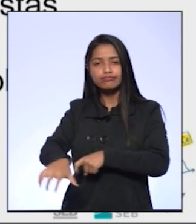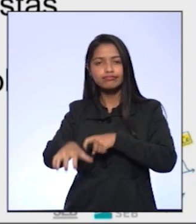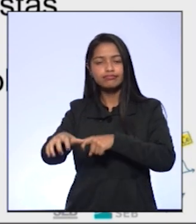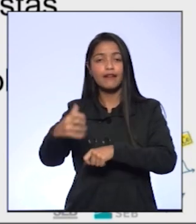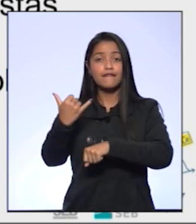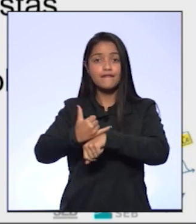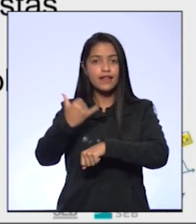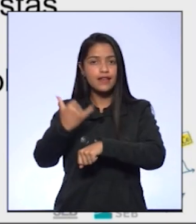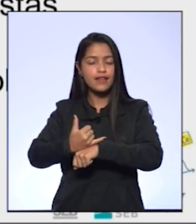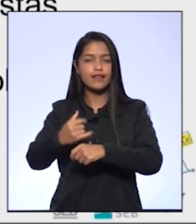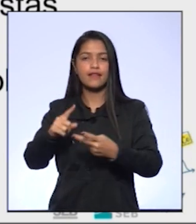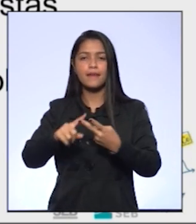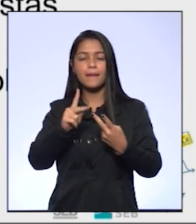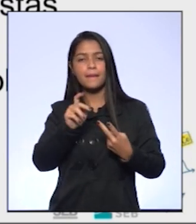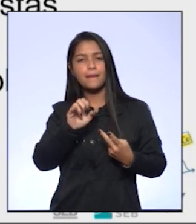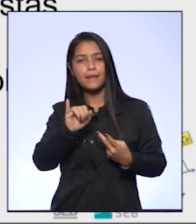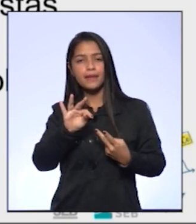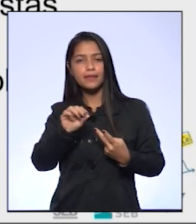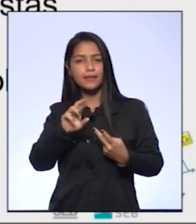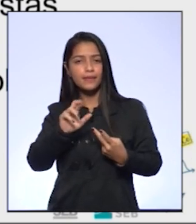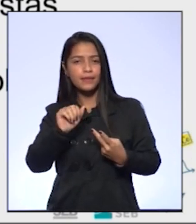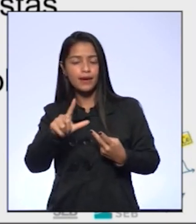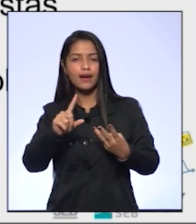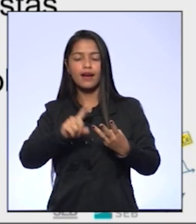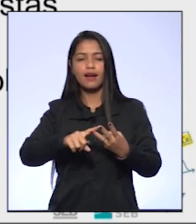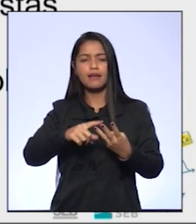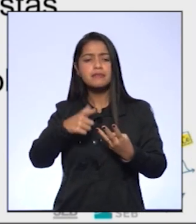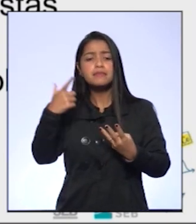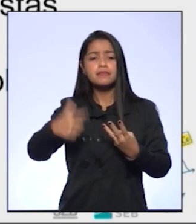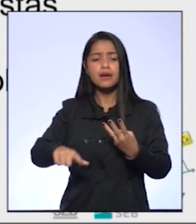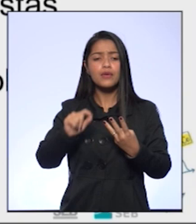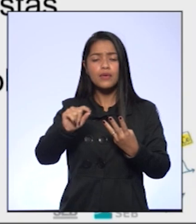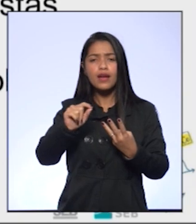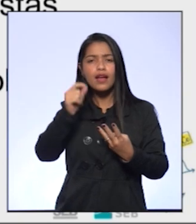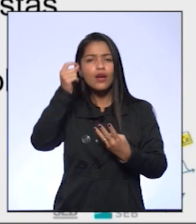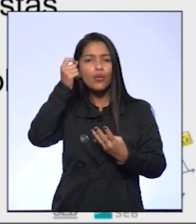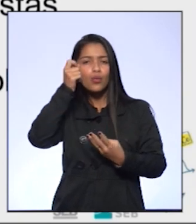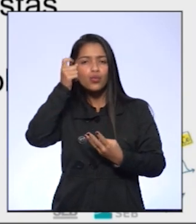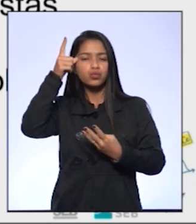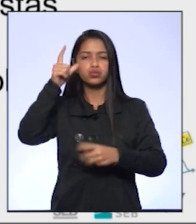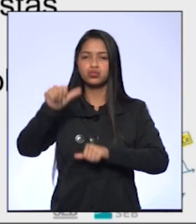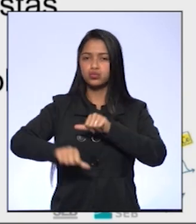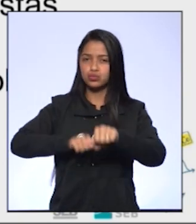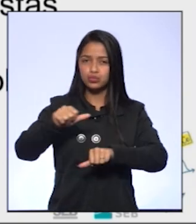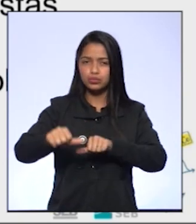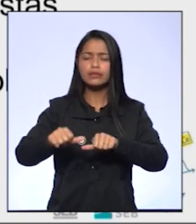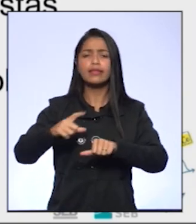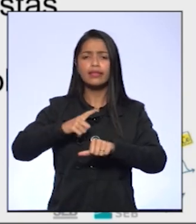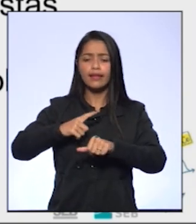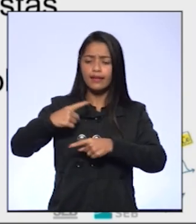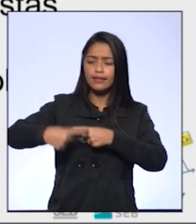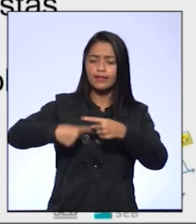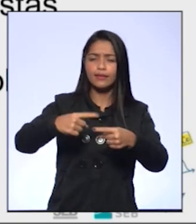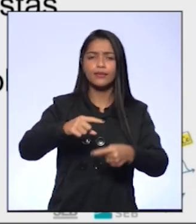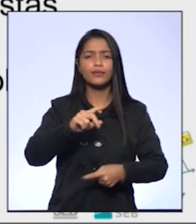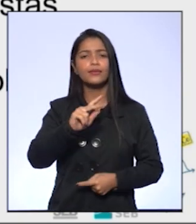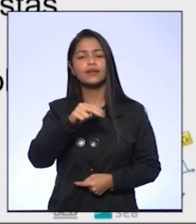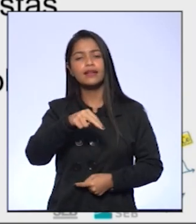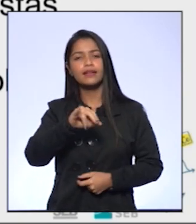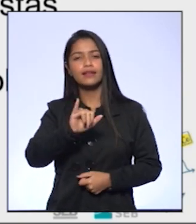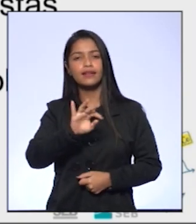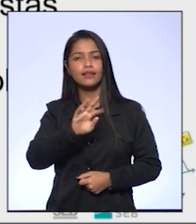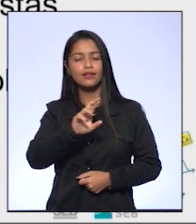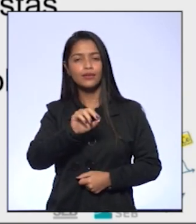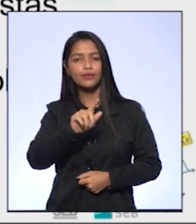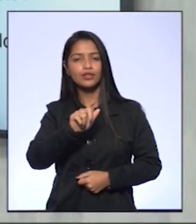peitoral, o moinho hidráulico, a rotação de culturas, manja, de ciclo do nitrogênio, esses bagulho. Então, é um período muito importante. E, claro,